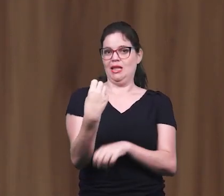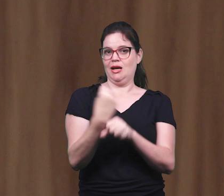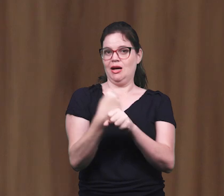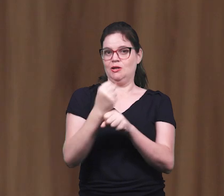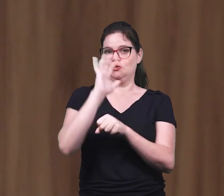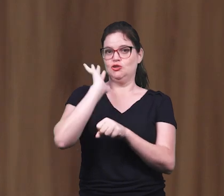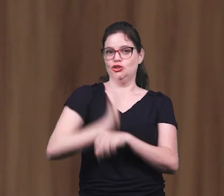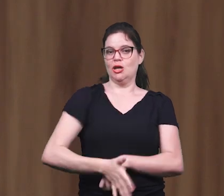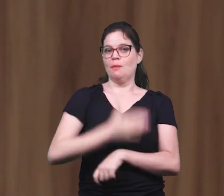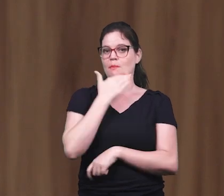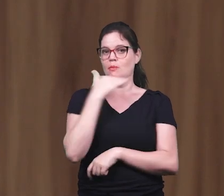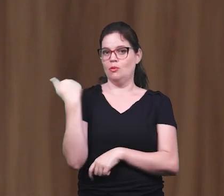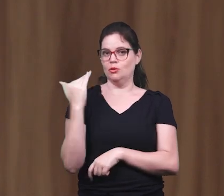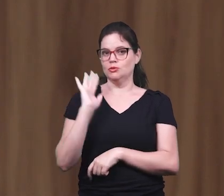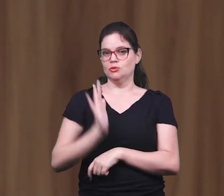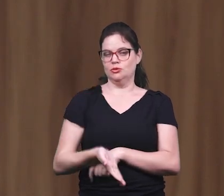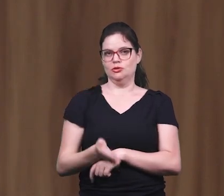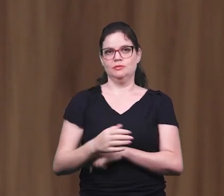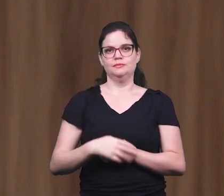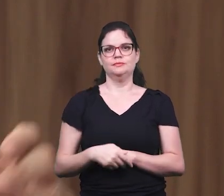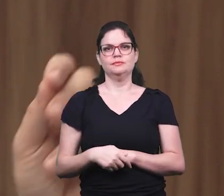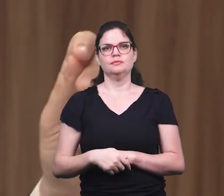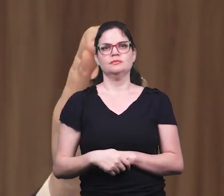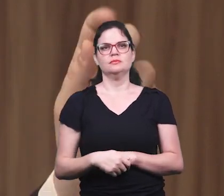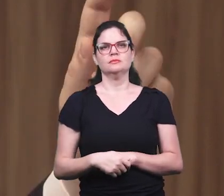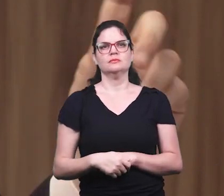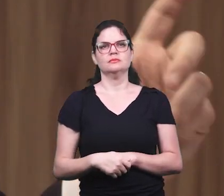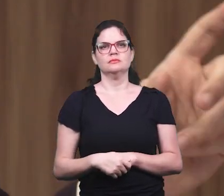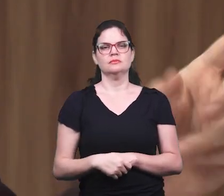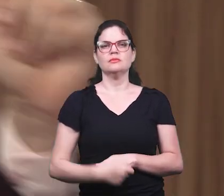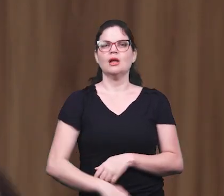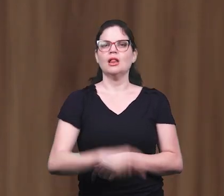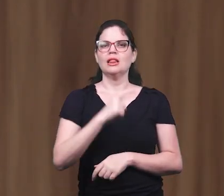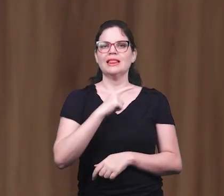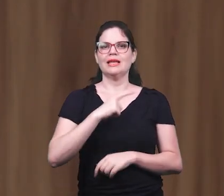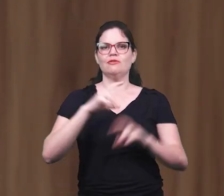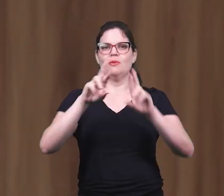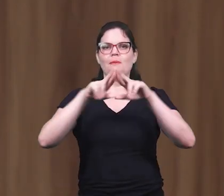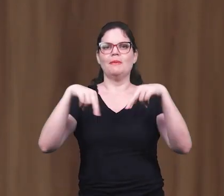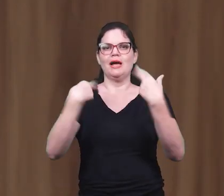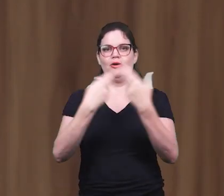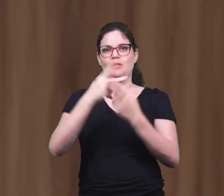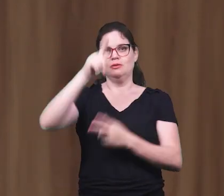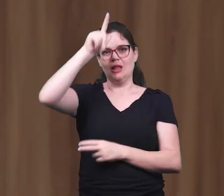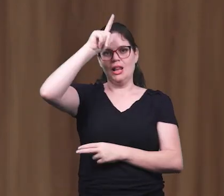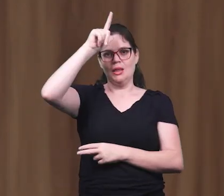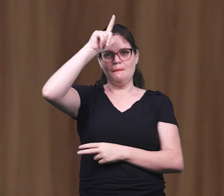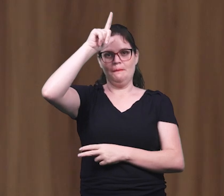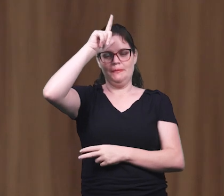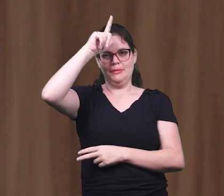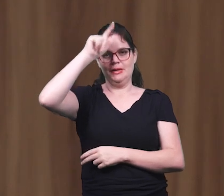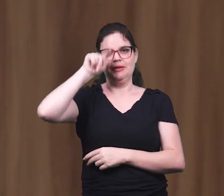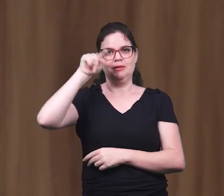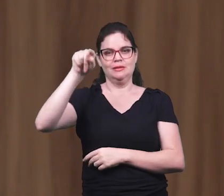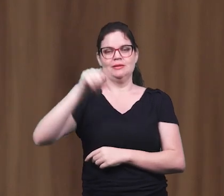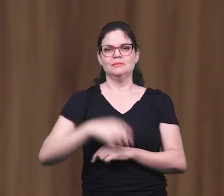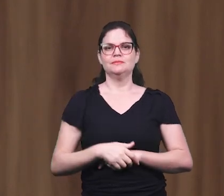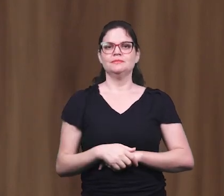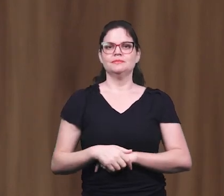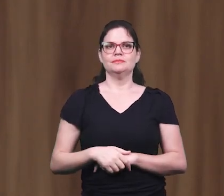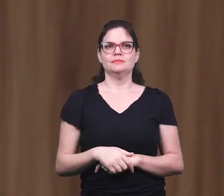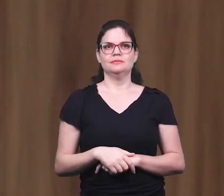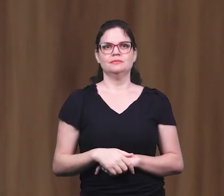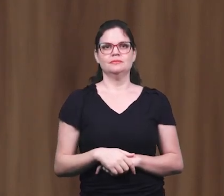havia morrido, no Conselho de Constança, Alemanha, é determinado